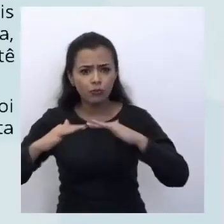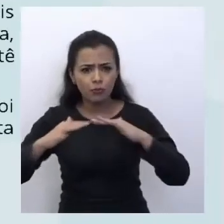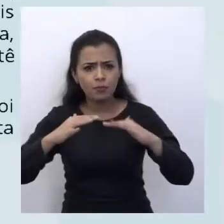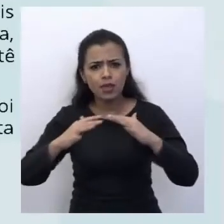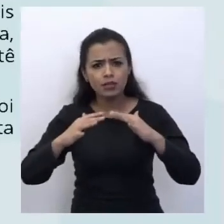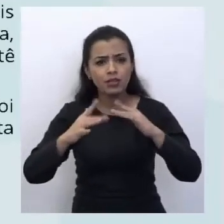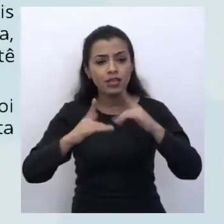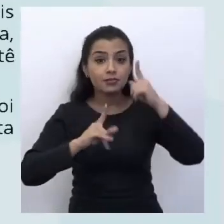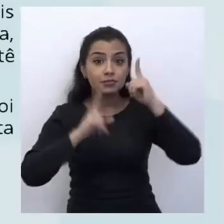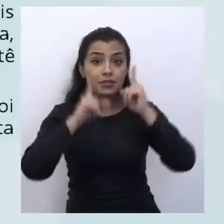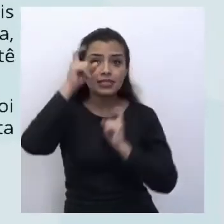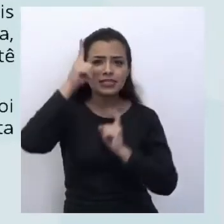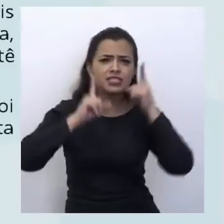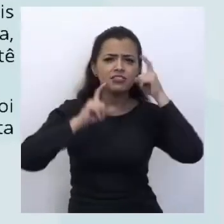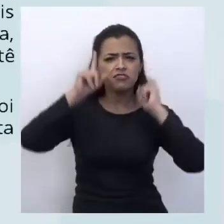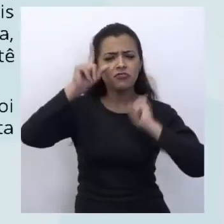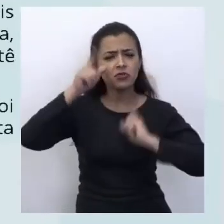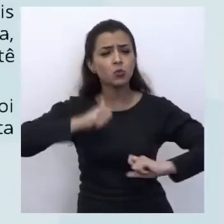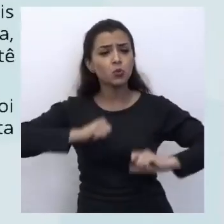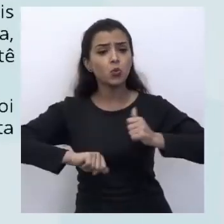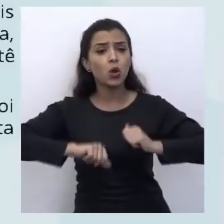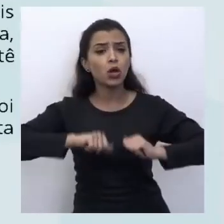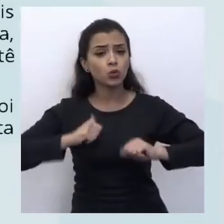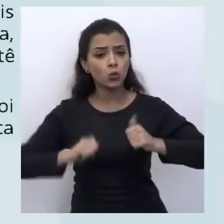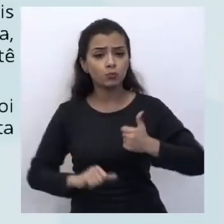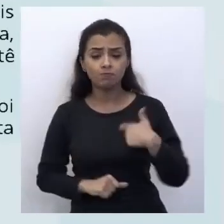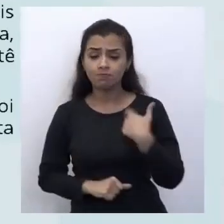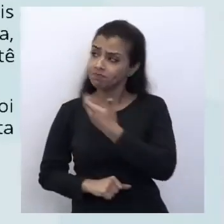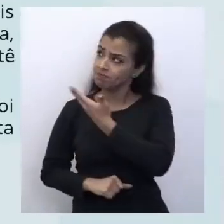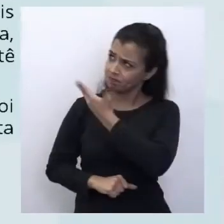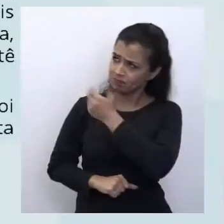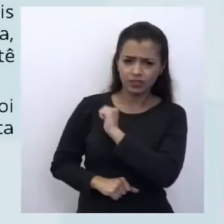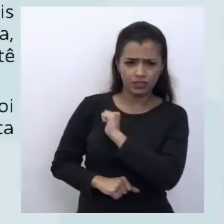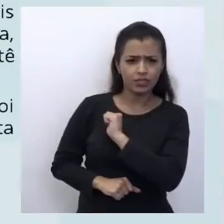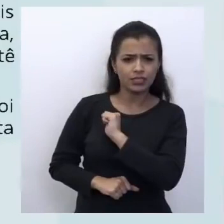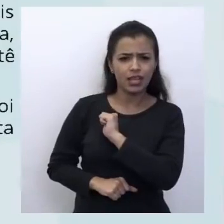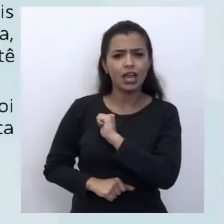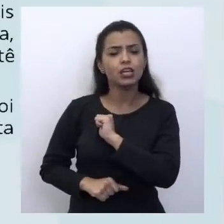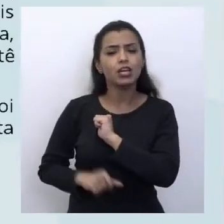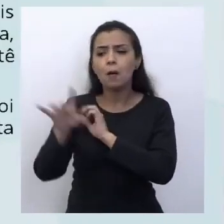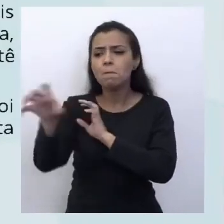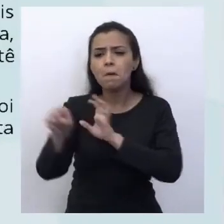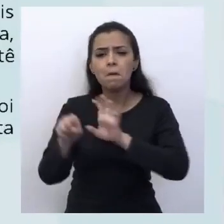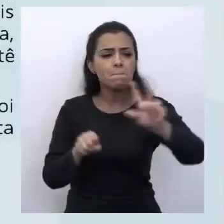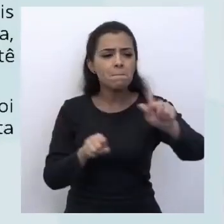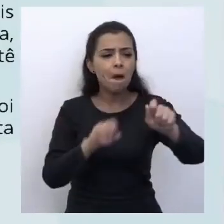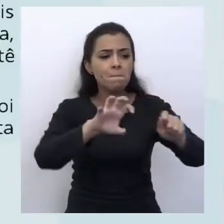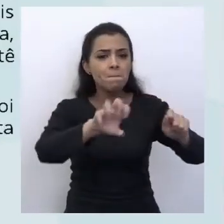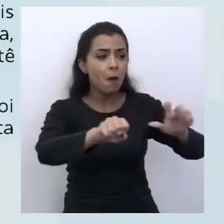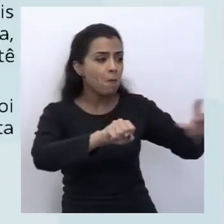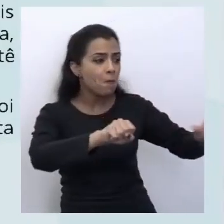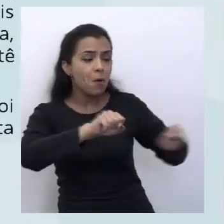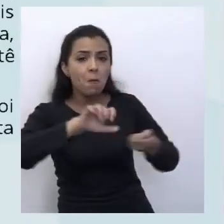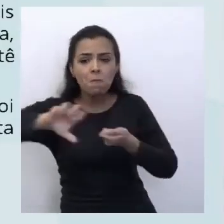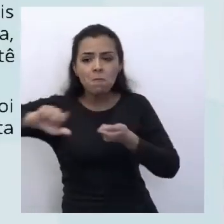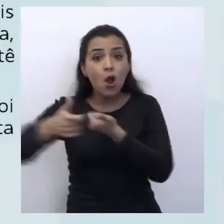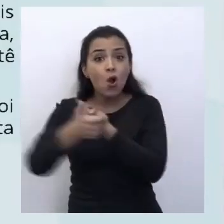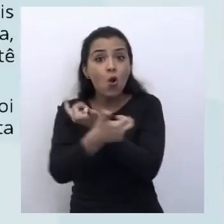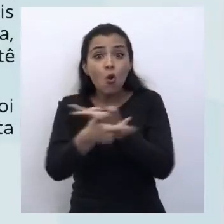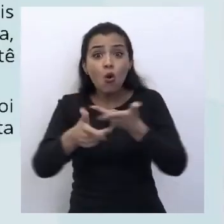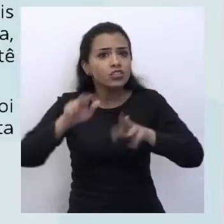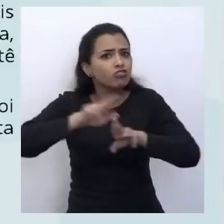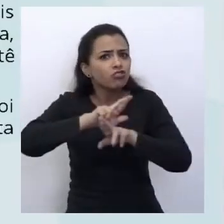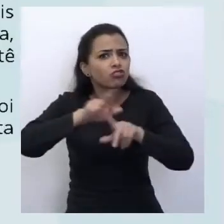Teatro de Vertigem se utiliza do espaço de forma diferente, juntando espaços cênicos inusitados e